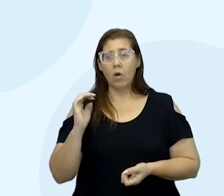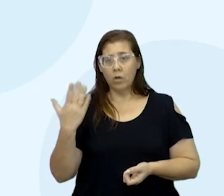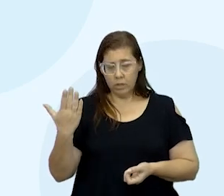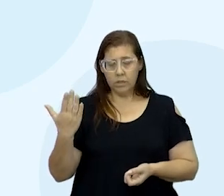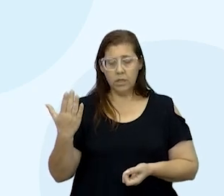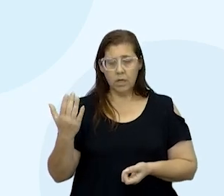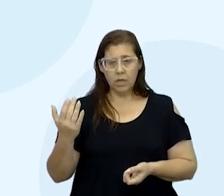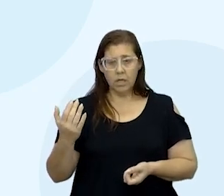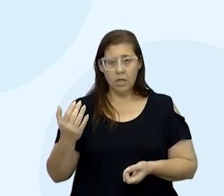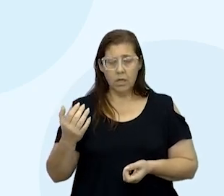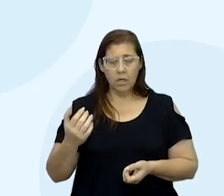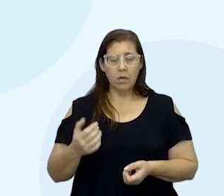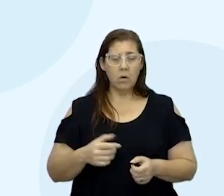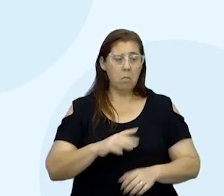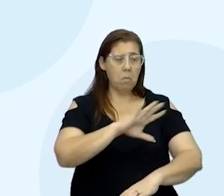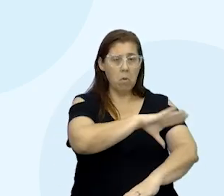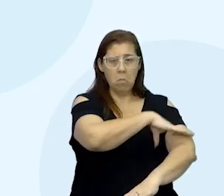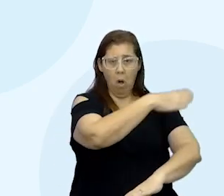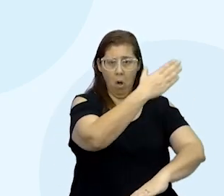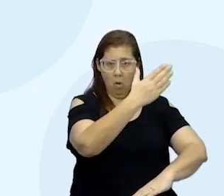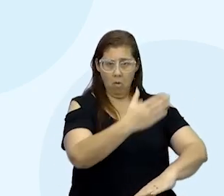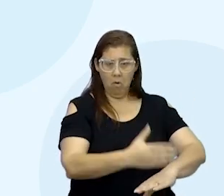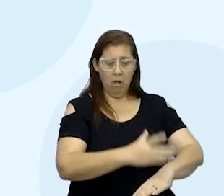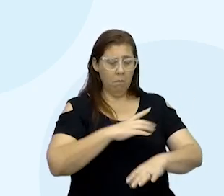do Morro da Providência em